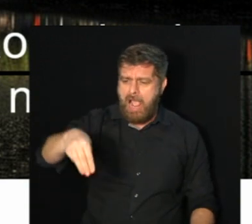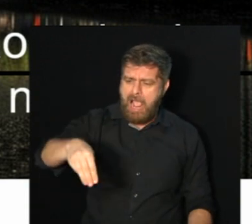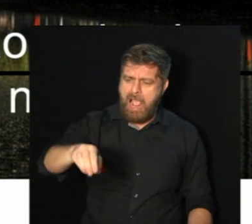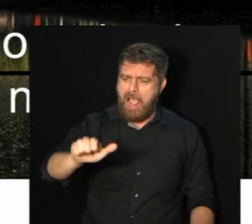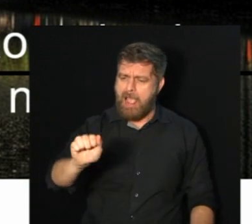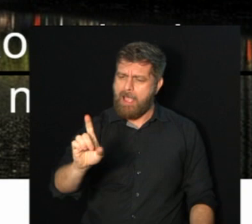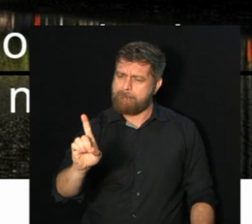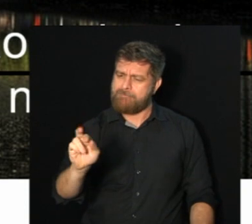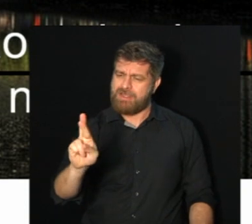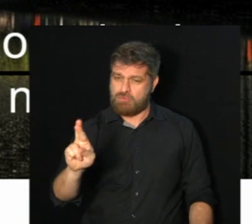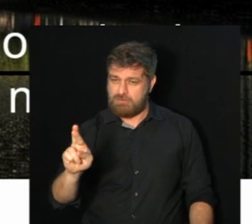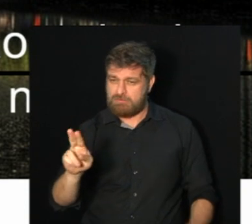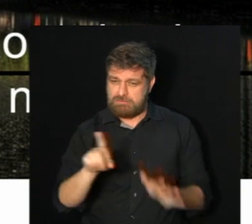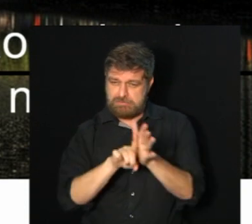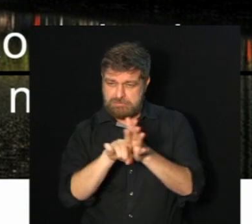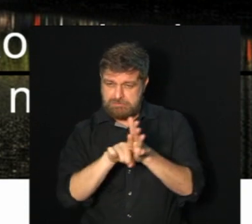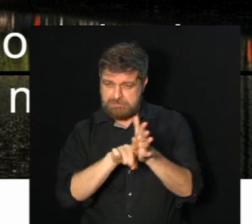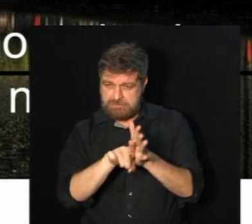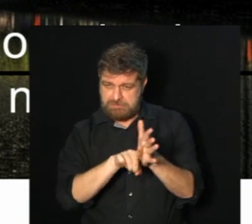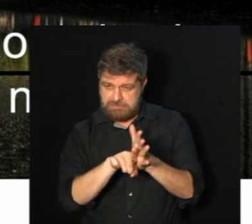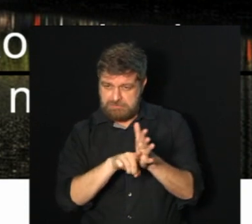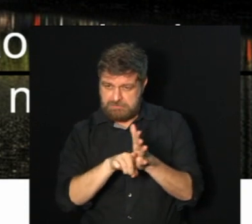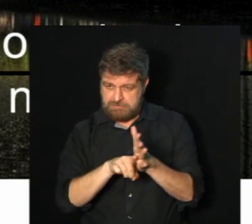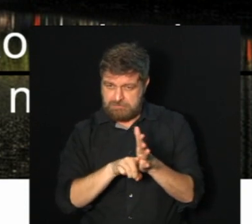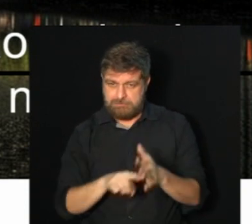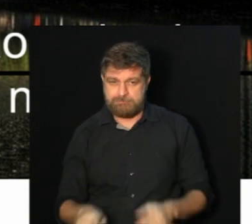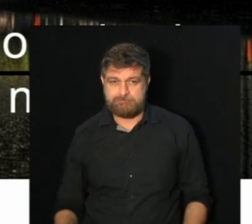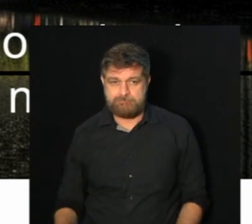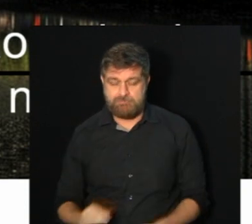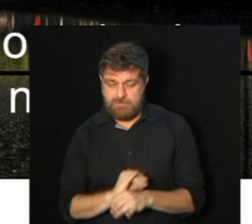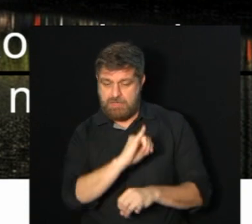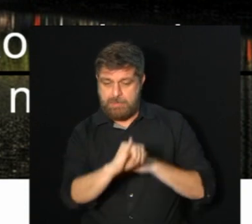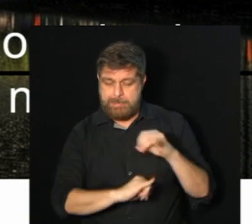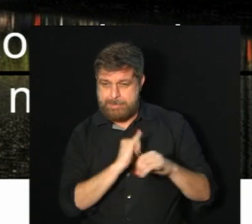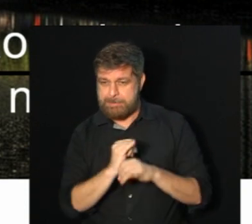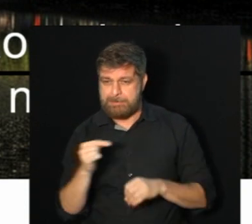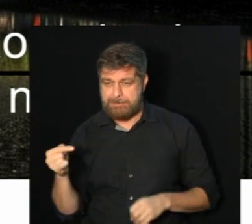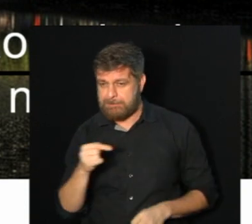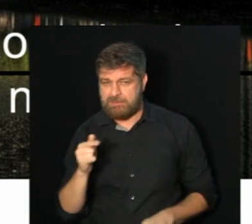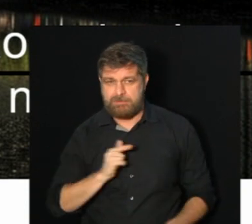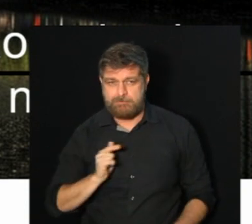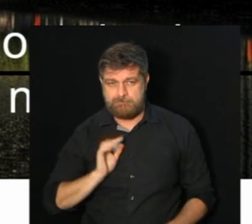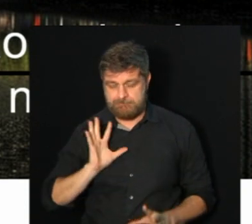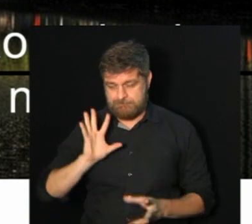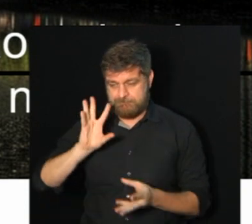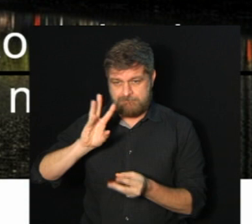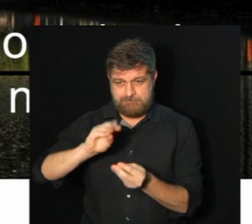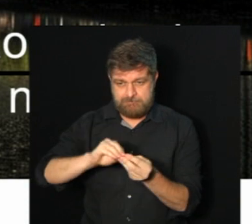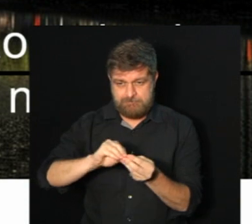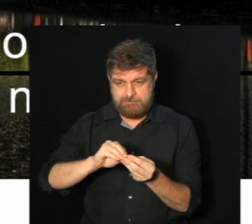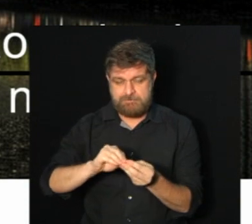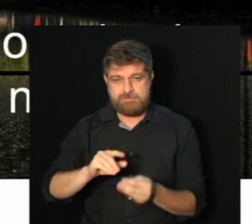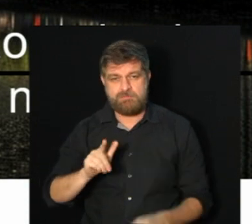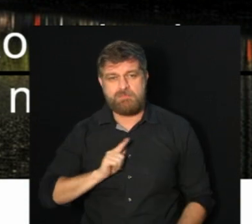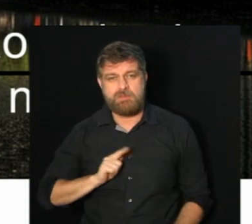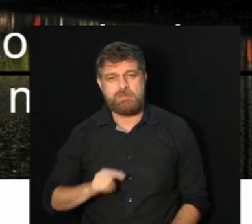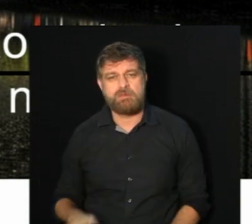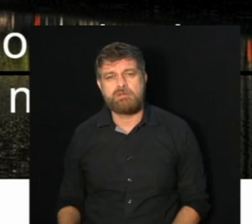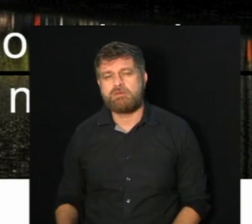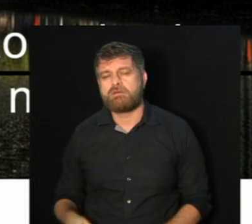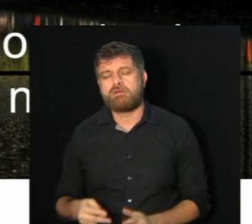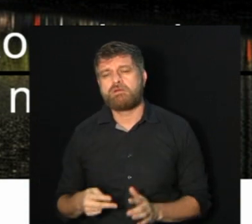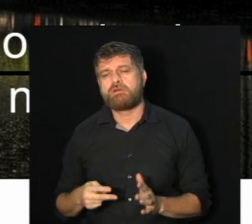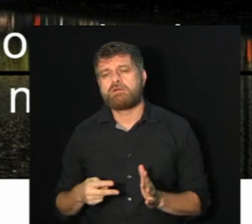se você procurar na Wikipedia, você tem uma definição. Eu tentei pegar um extrato de tudo isso, O radioamador, na verdade,